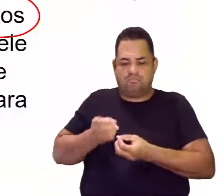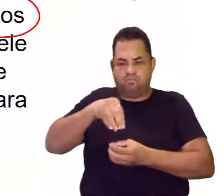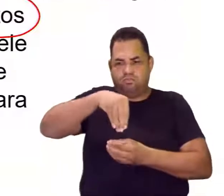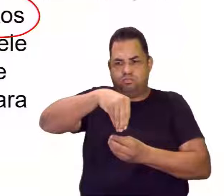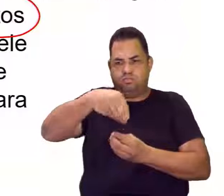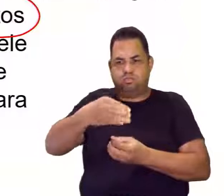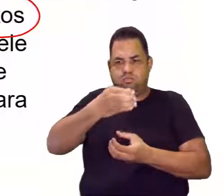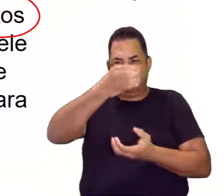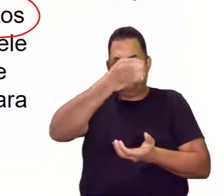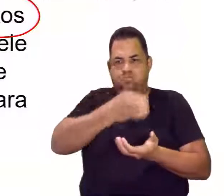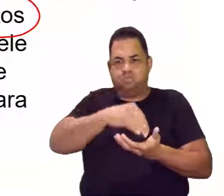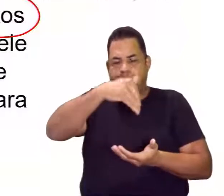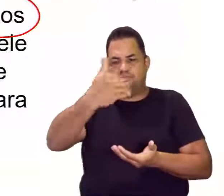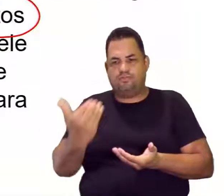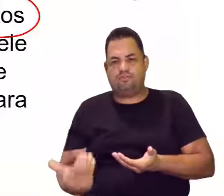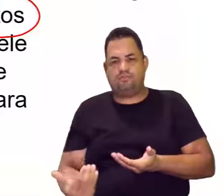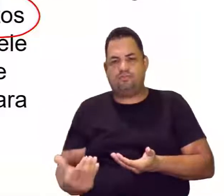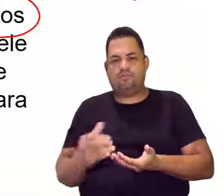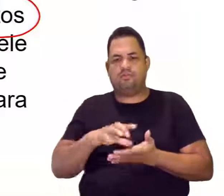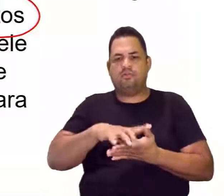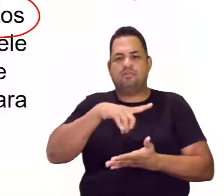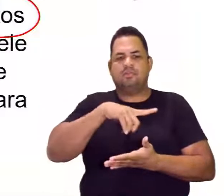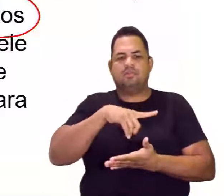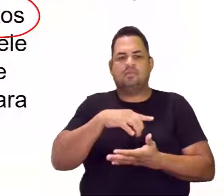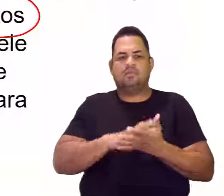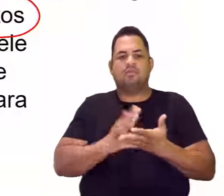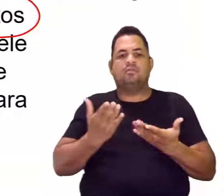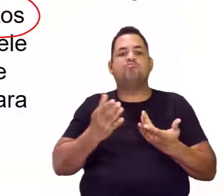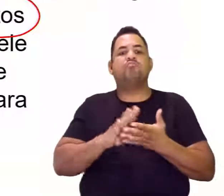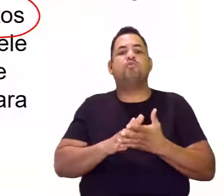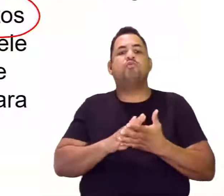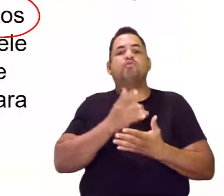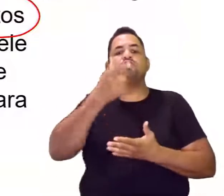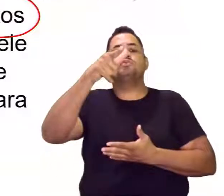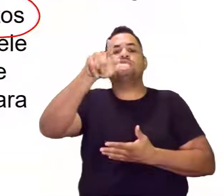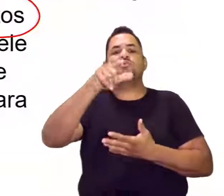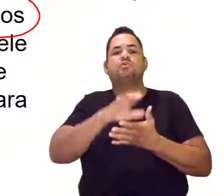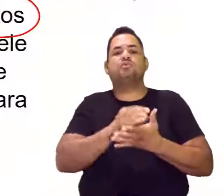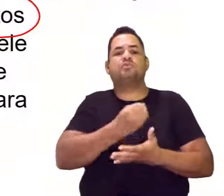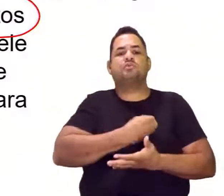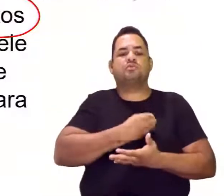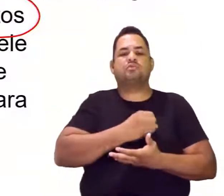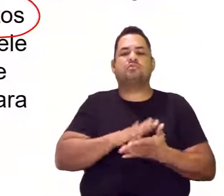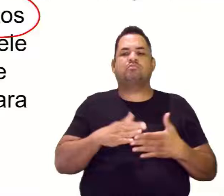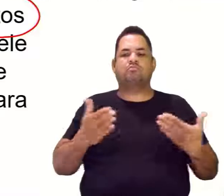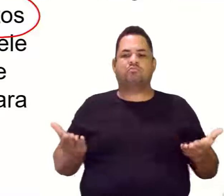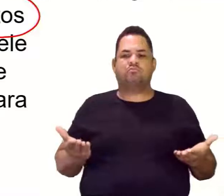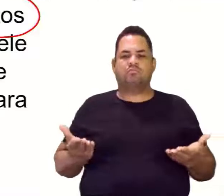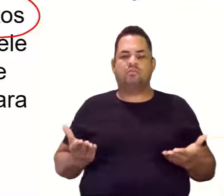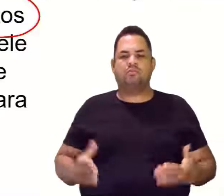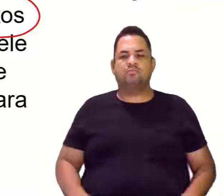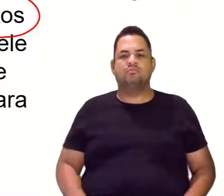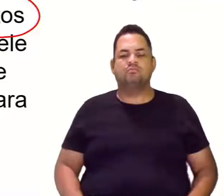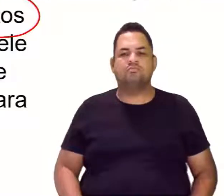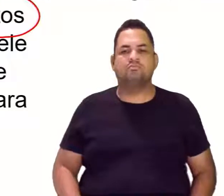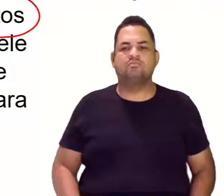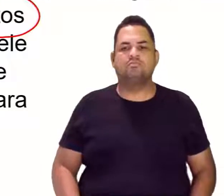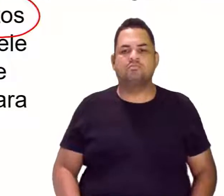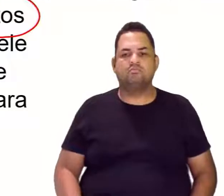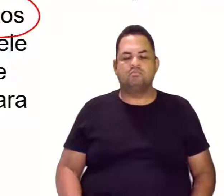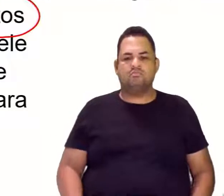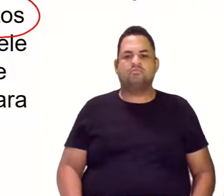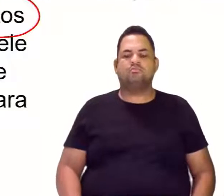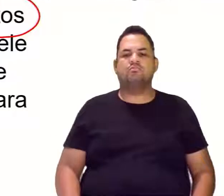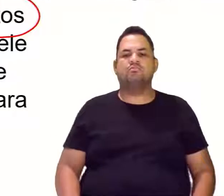garrafas que ele derrubou para obter essa pontuação é igual a... E aí tem uns detalhes importantes,